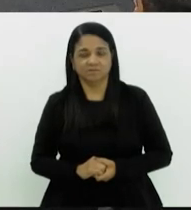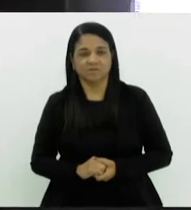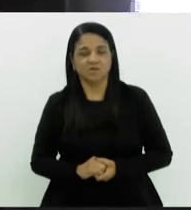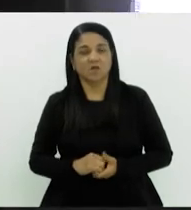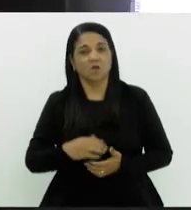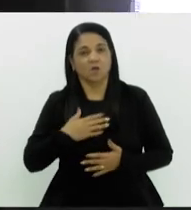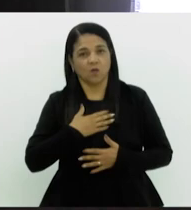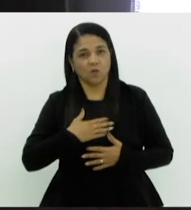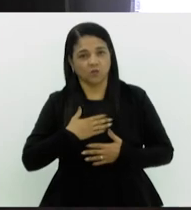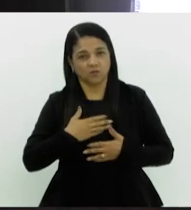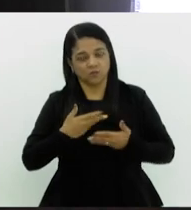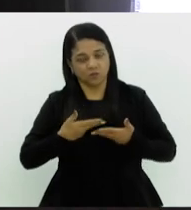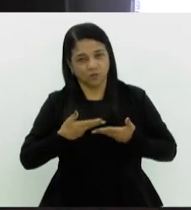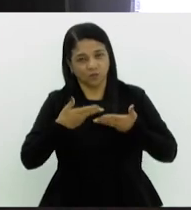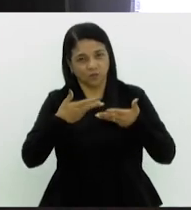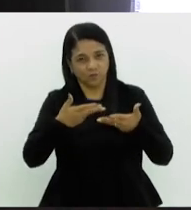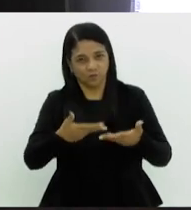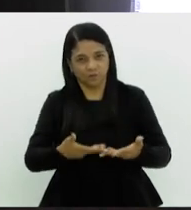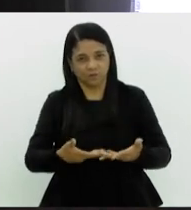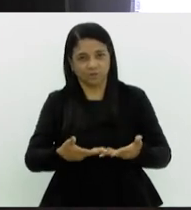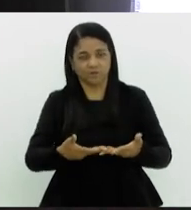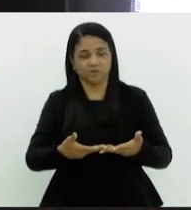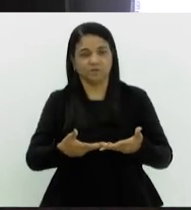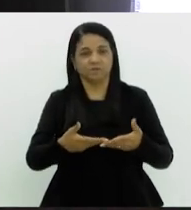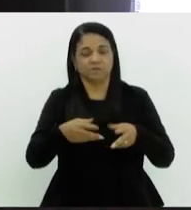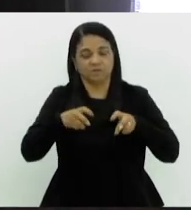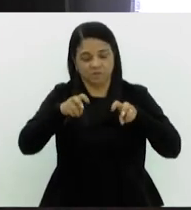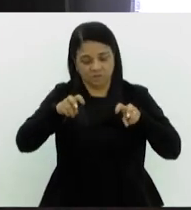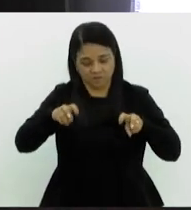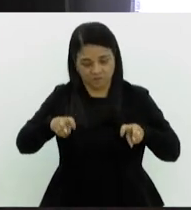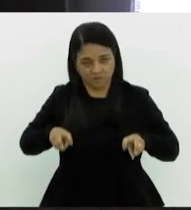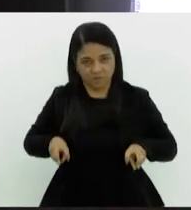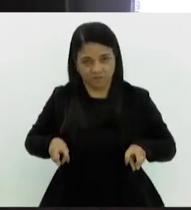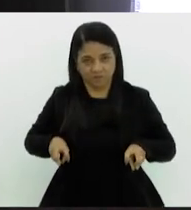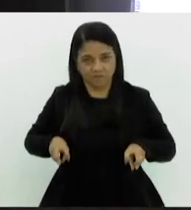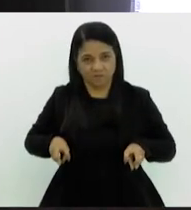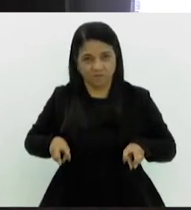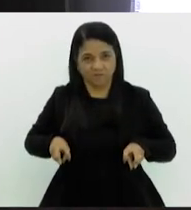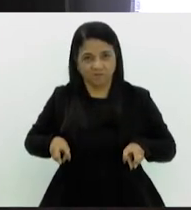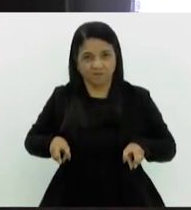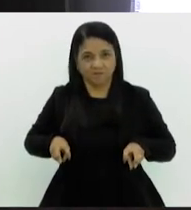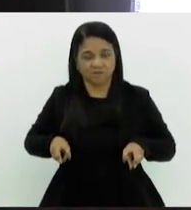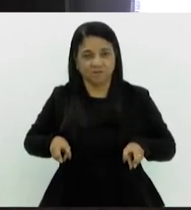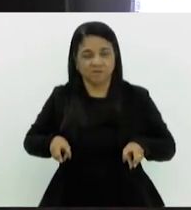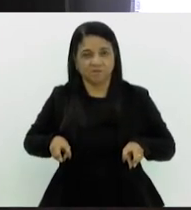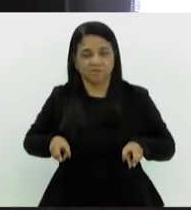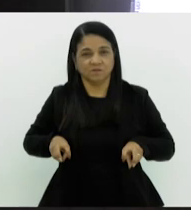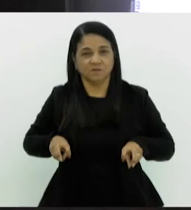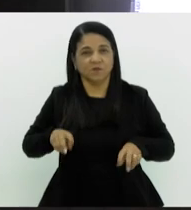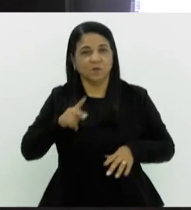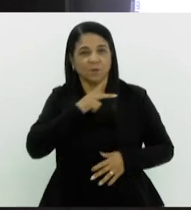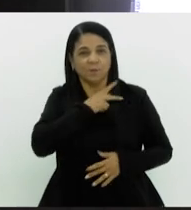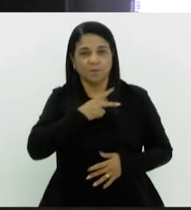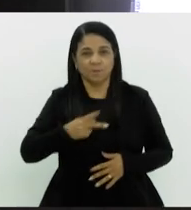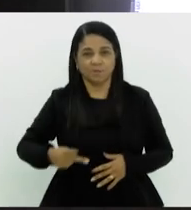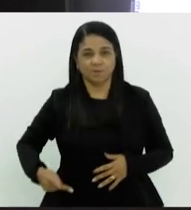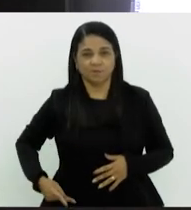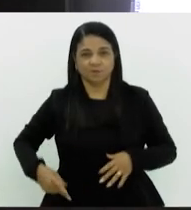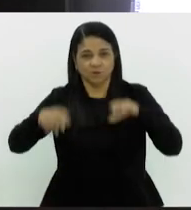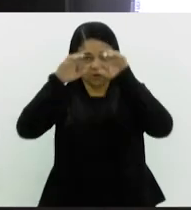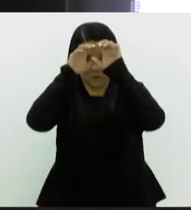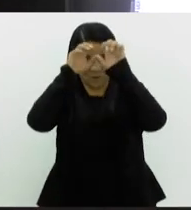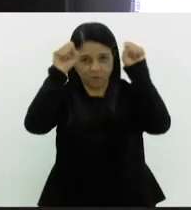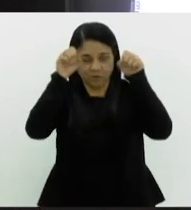Gostaria também de convidar para compor a mesa de honra o presidente do Tribunal